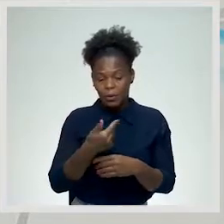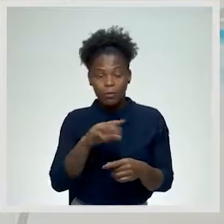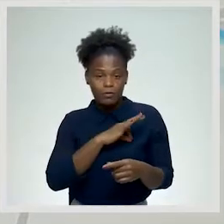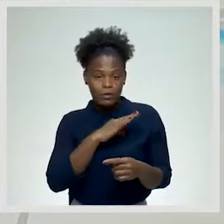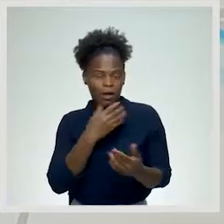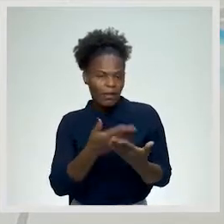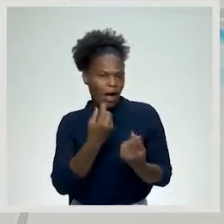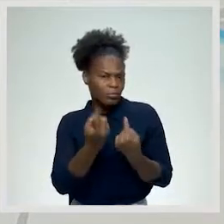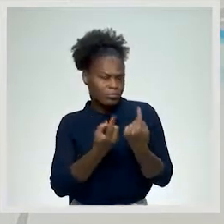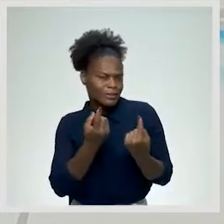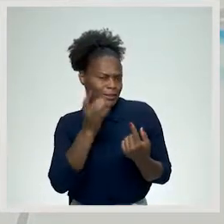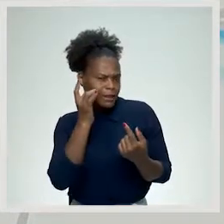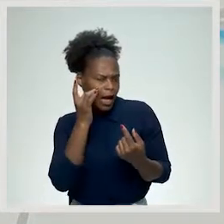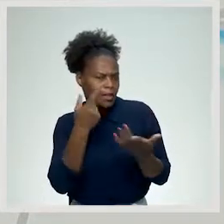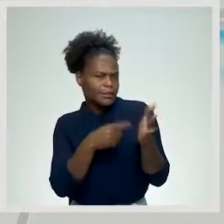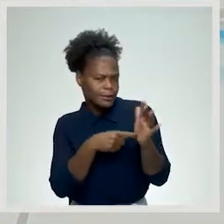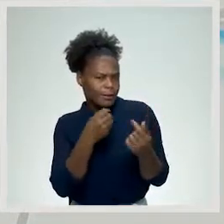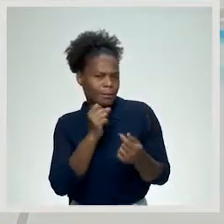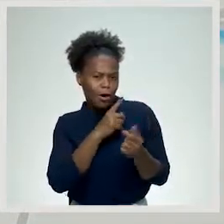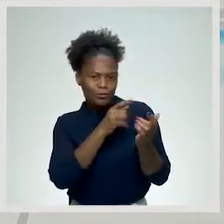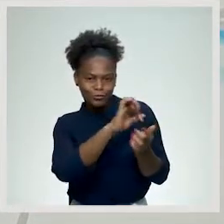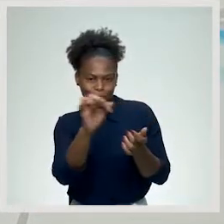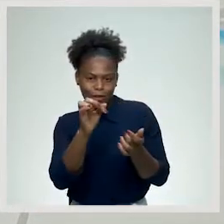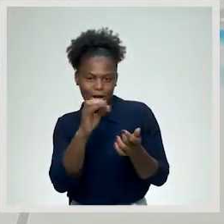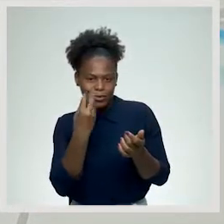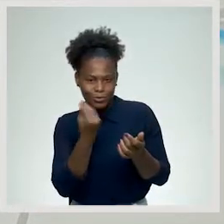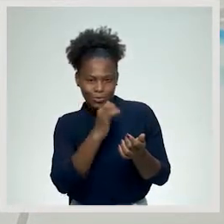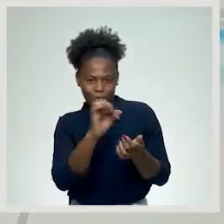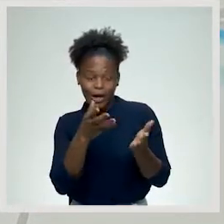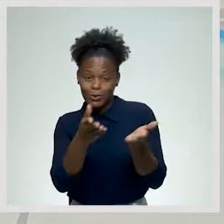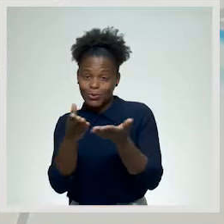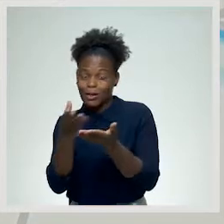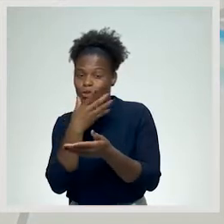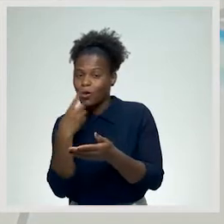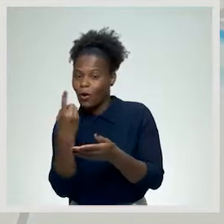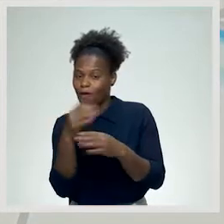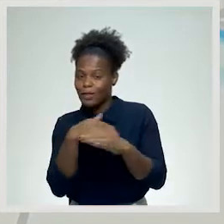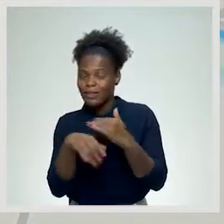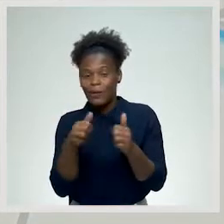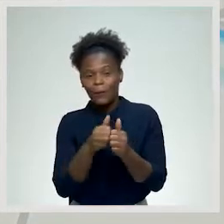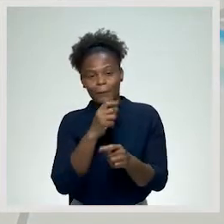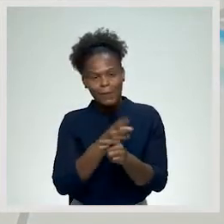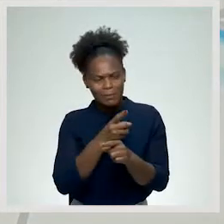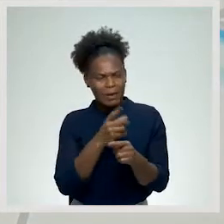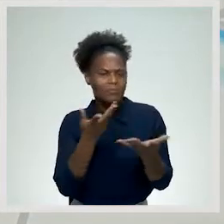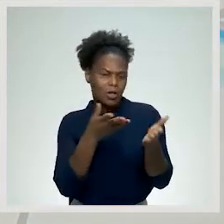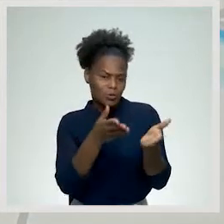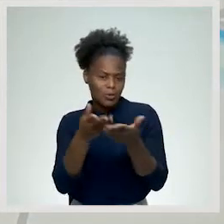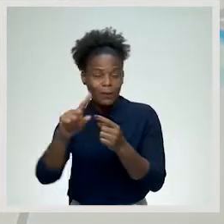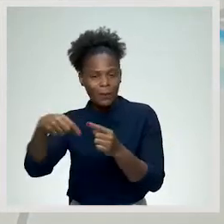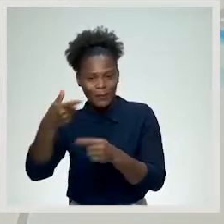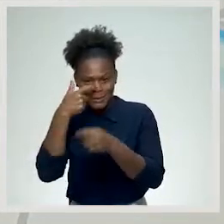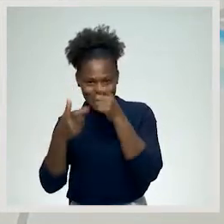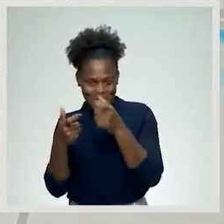algumas pistas que podem ajudar os alunos a resolver sozinhos ou mesmo com a ajuda de outras